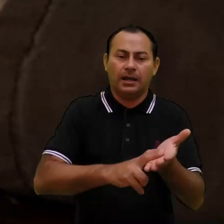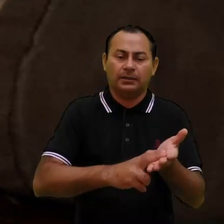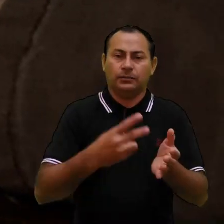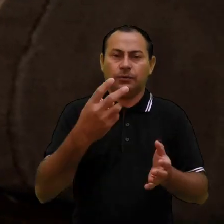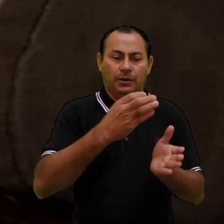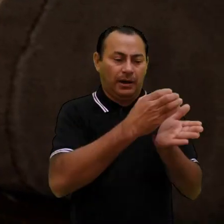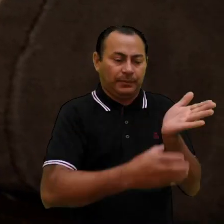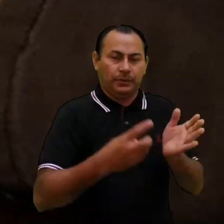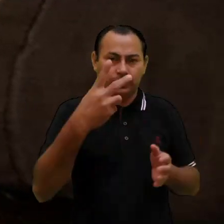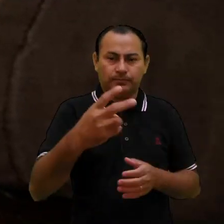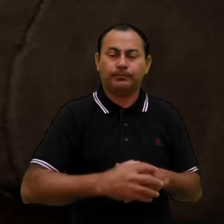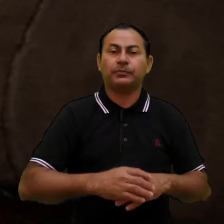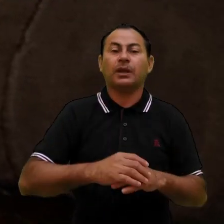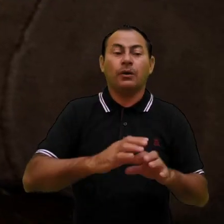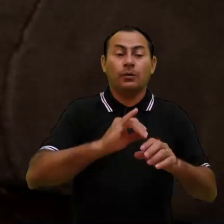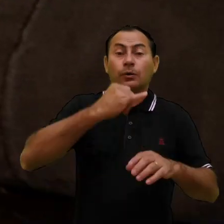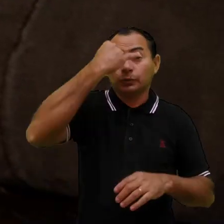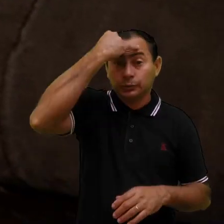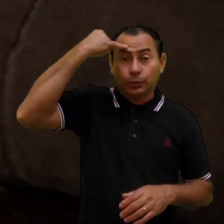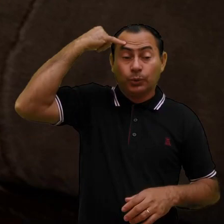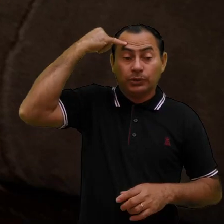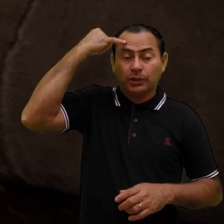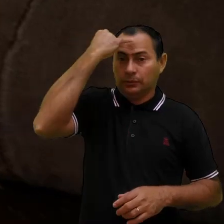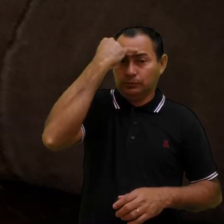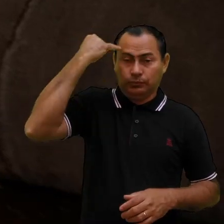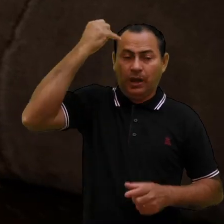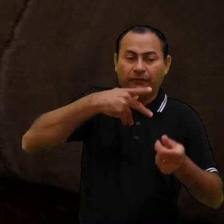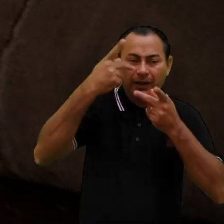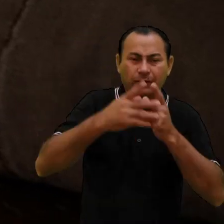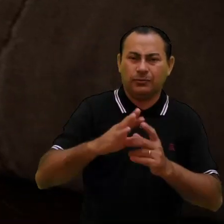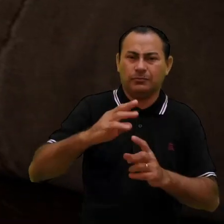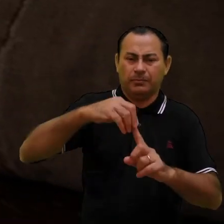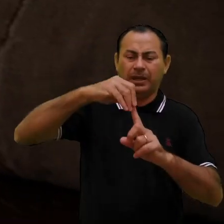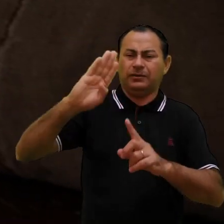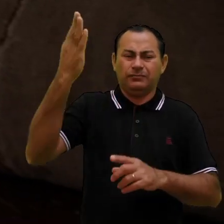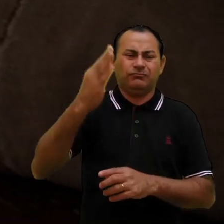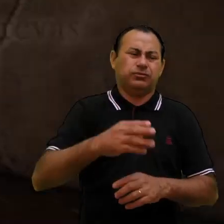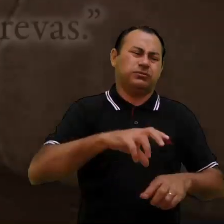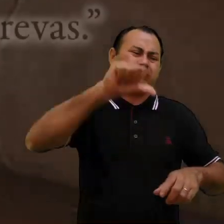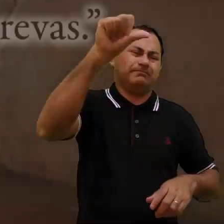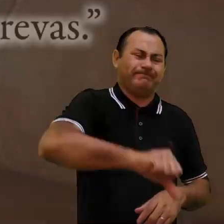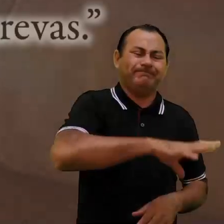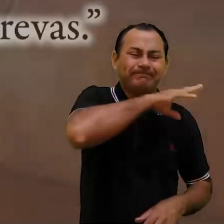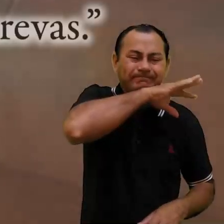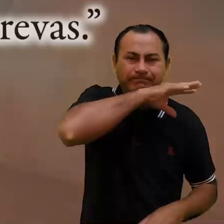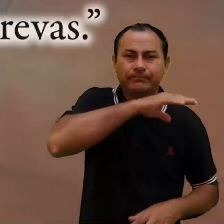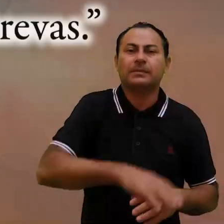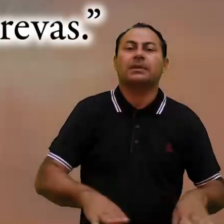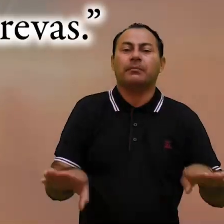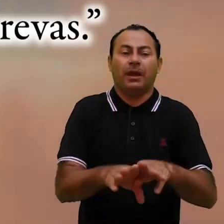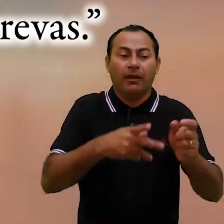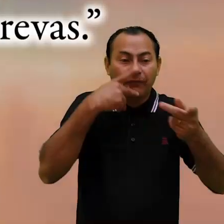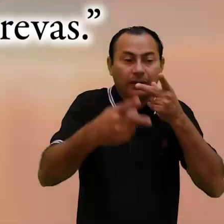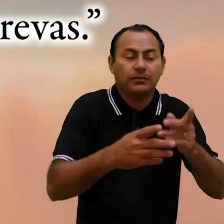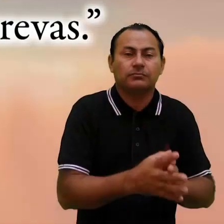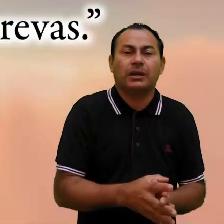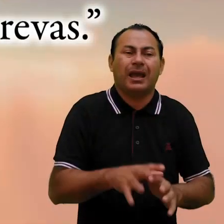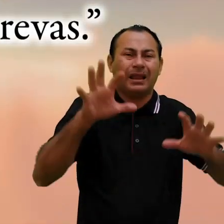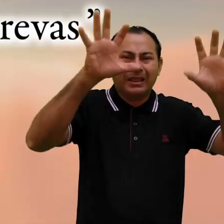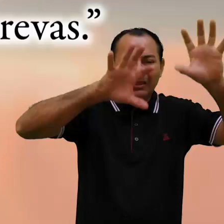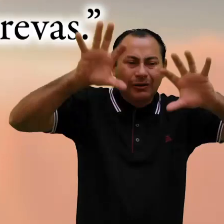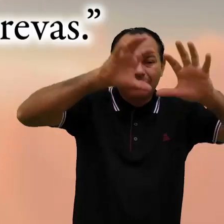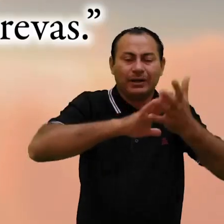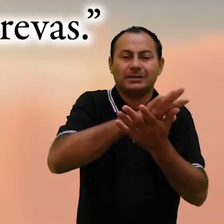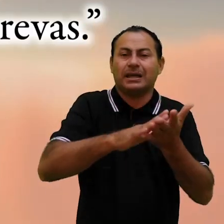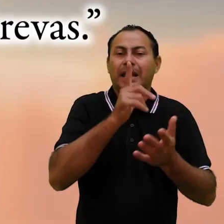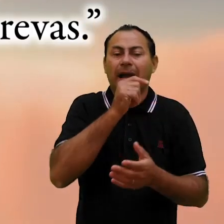2. Judas chamou os mestres apóstatas de rochas submersas. Ele também os chamou de nuvens